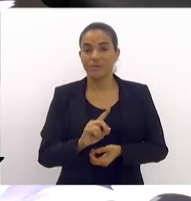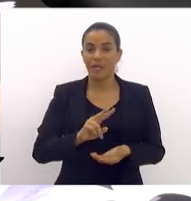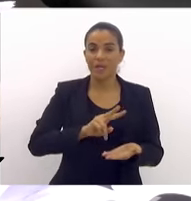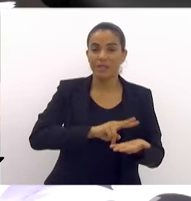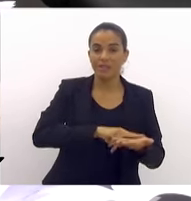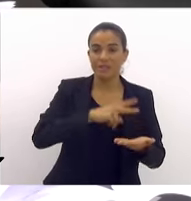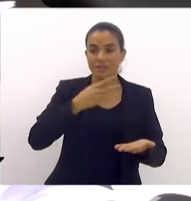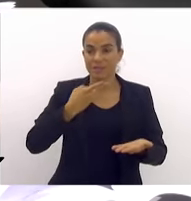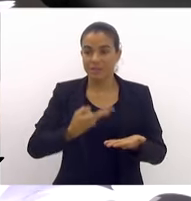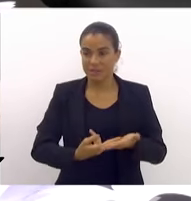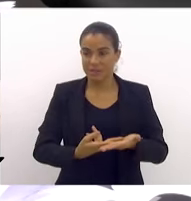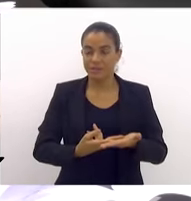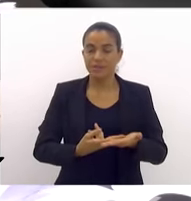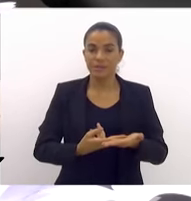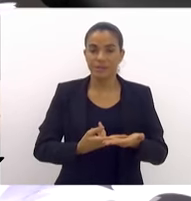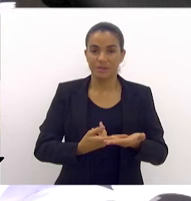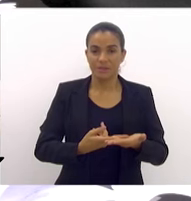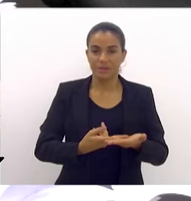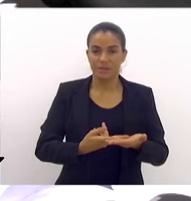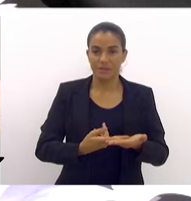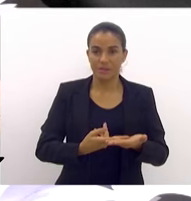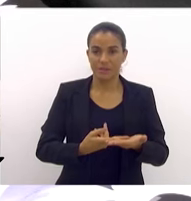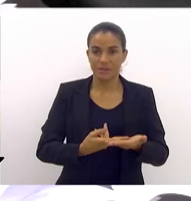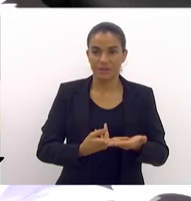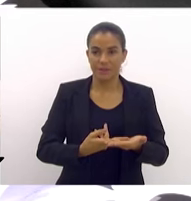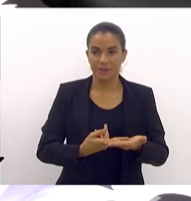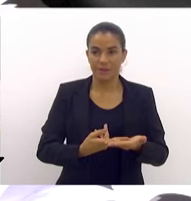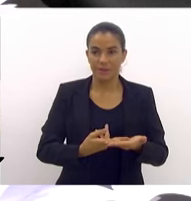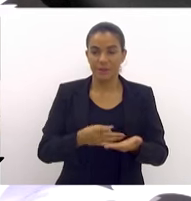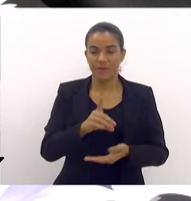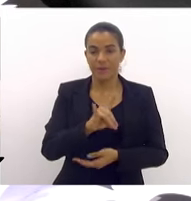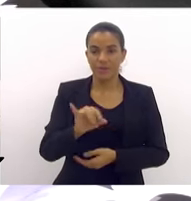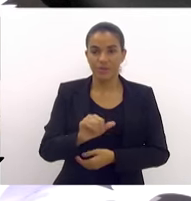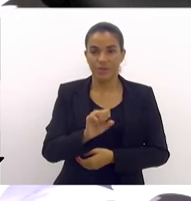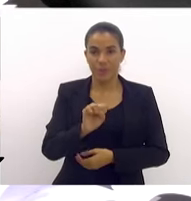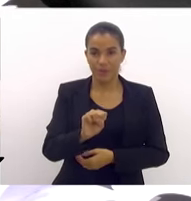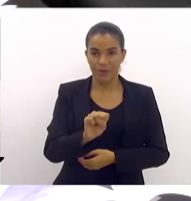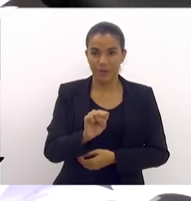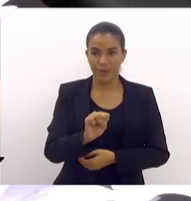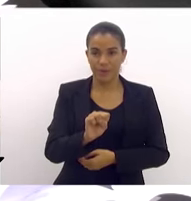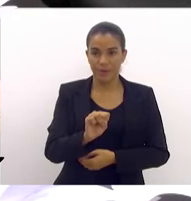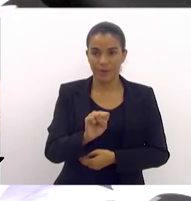transcrição da sessão no dia 8.